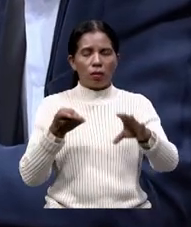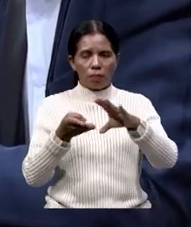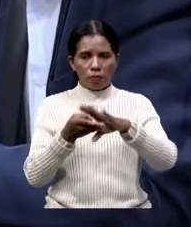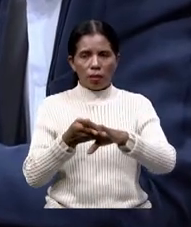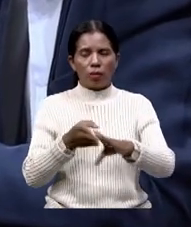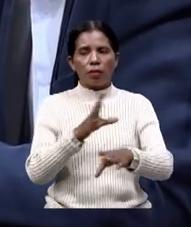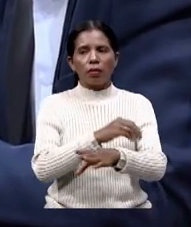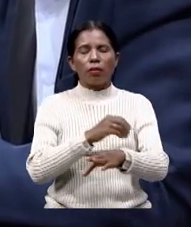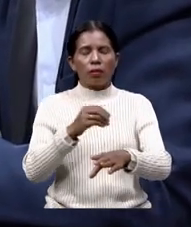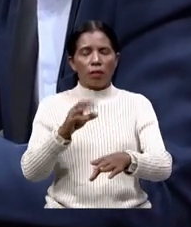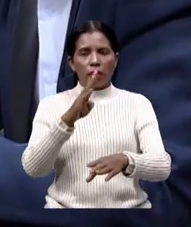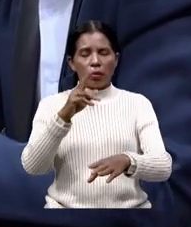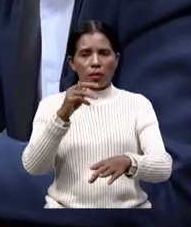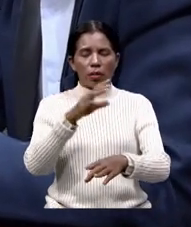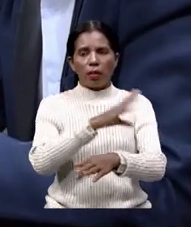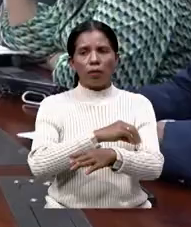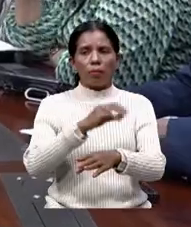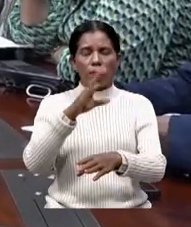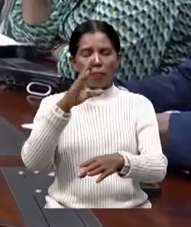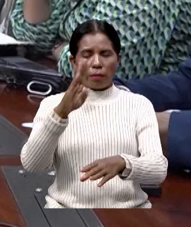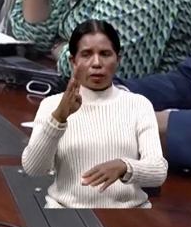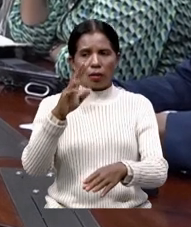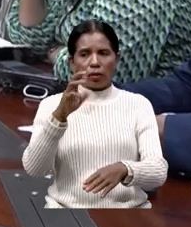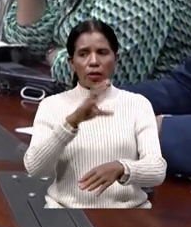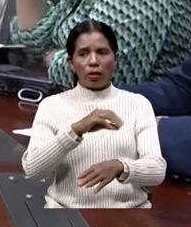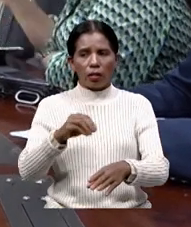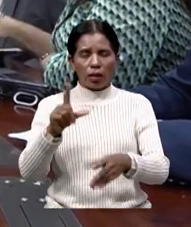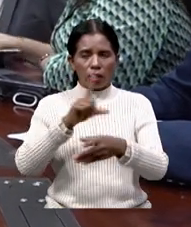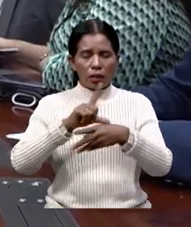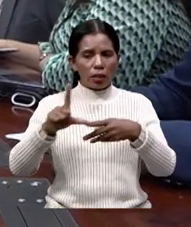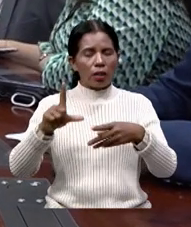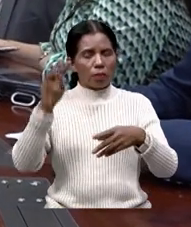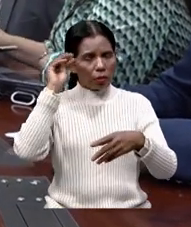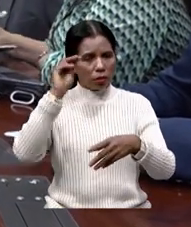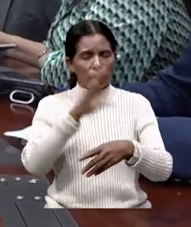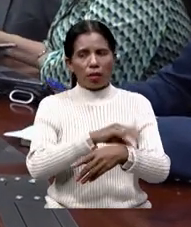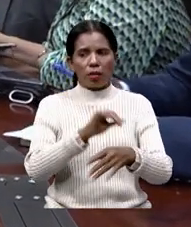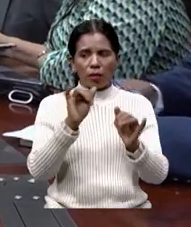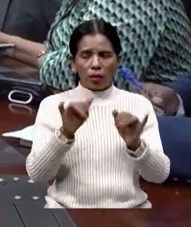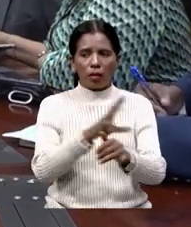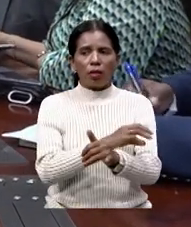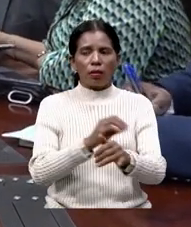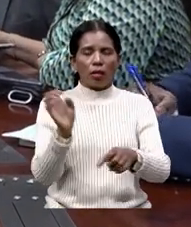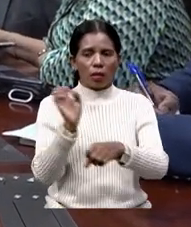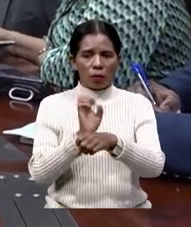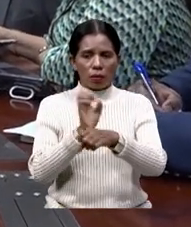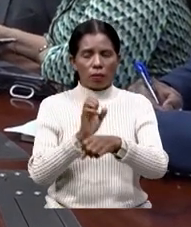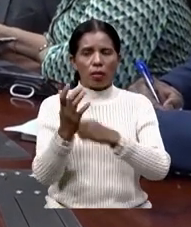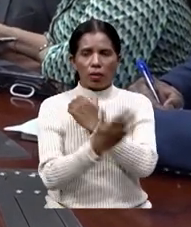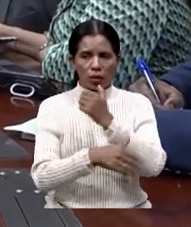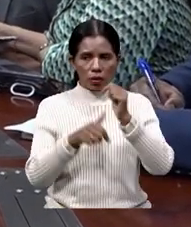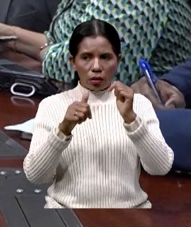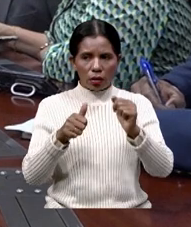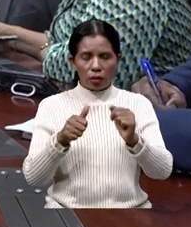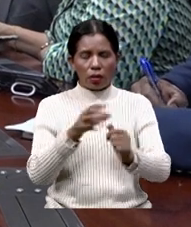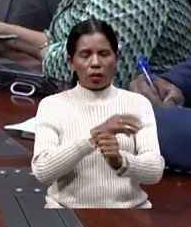Hateten, e a encontro ne linhas ministeriais, concorda a tu estabelece secretariado para reforma economia e arrailaran, nebe